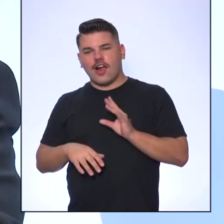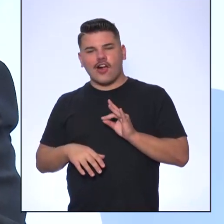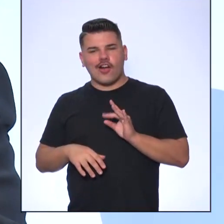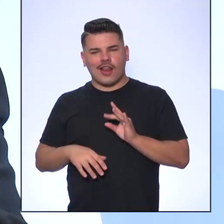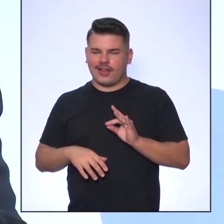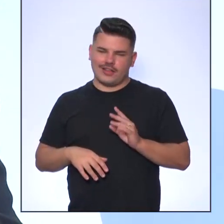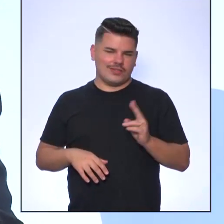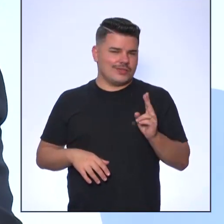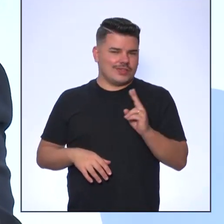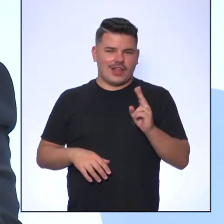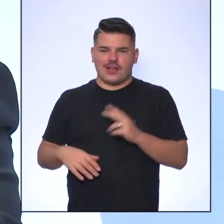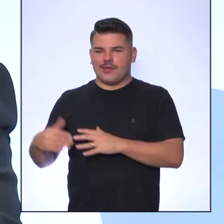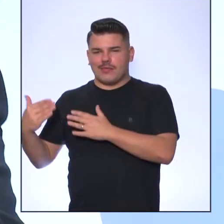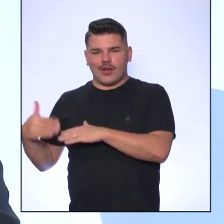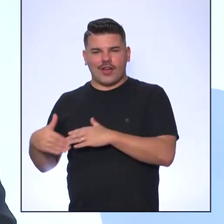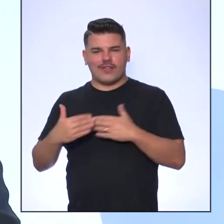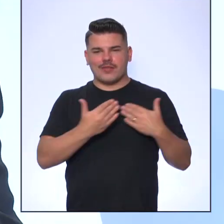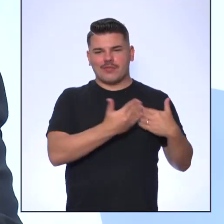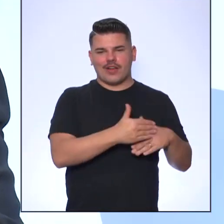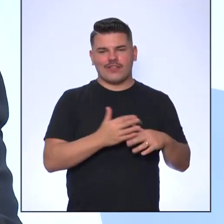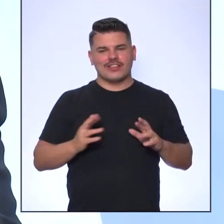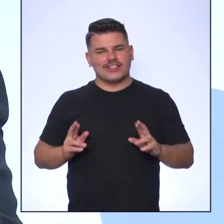porque a prova é diferente, tem outro